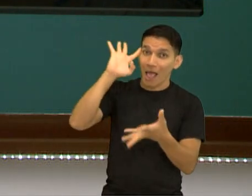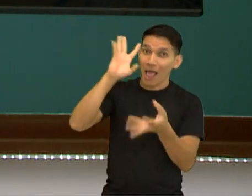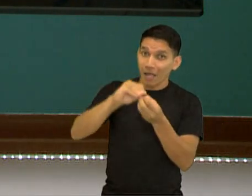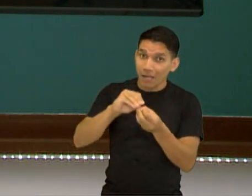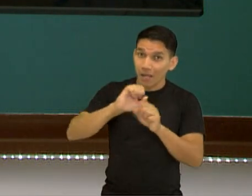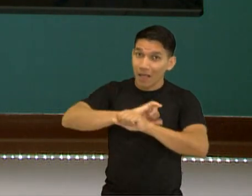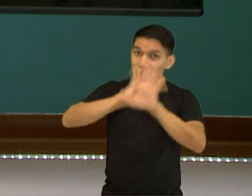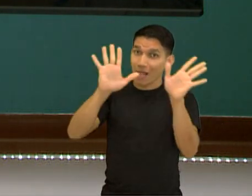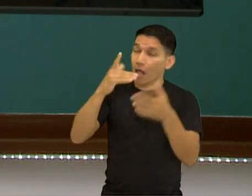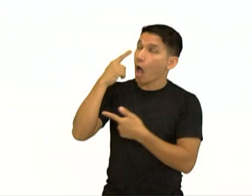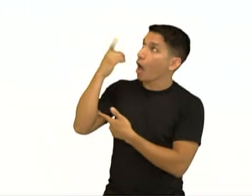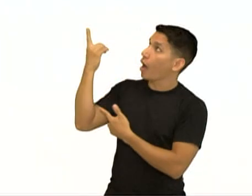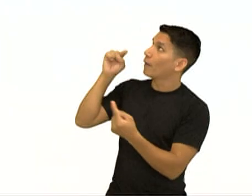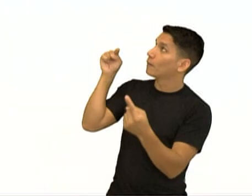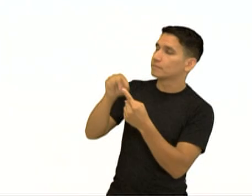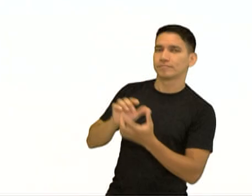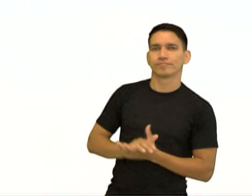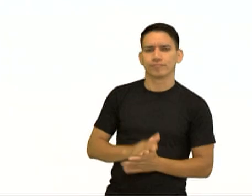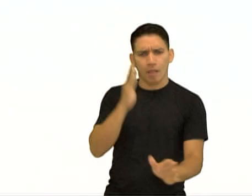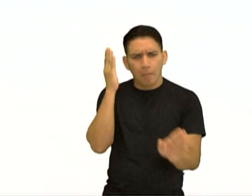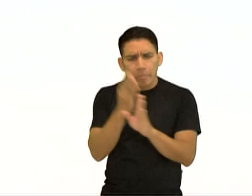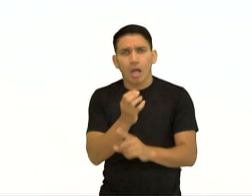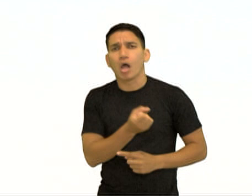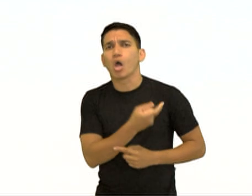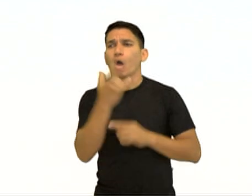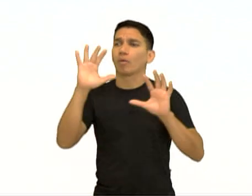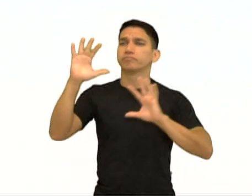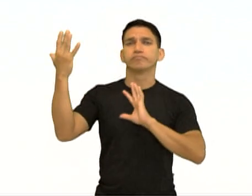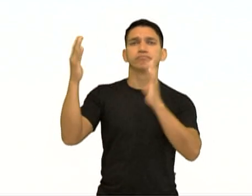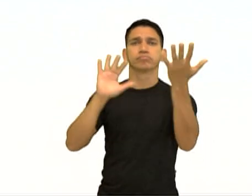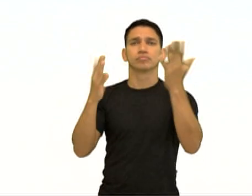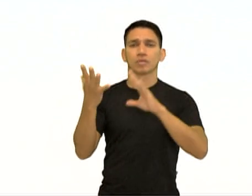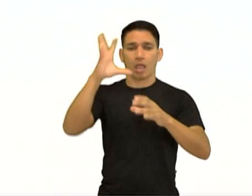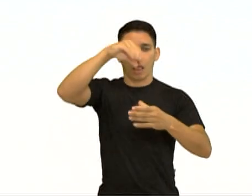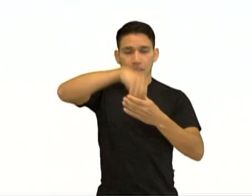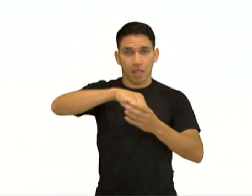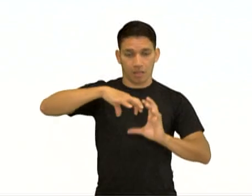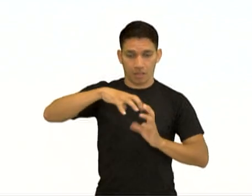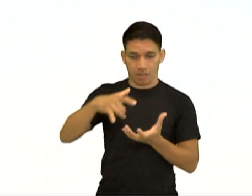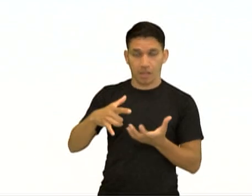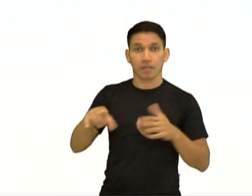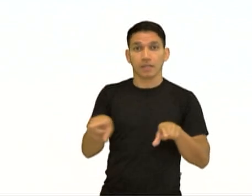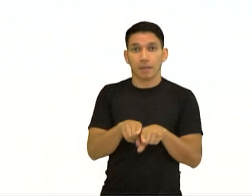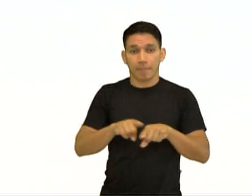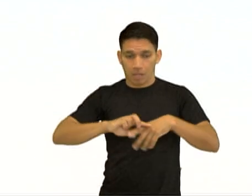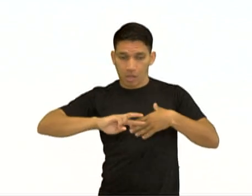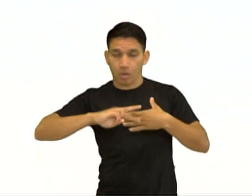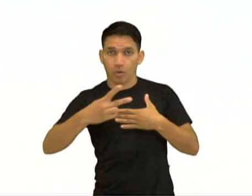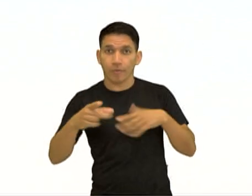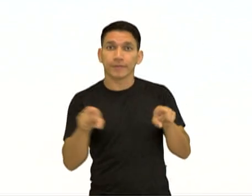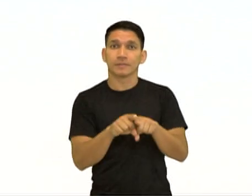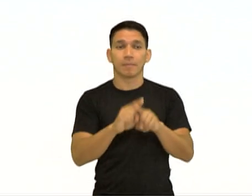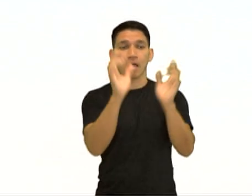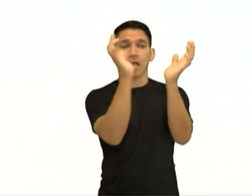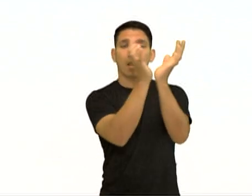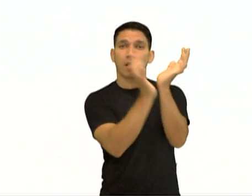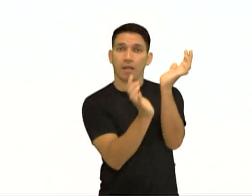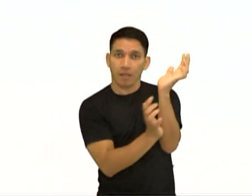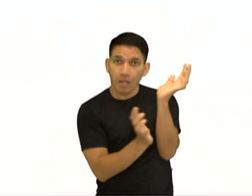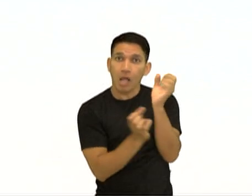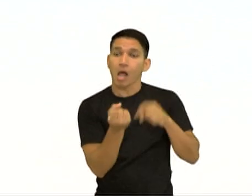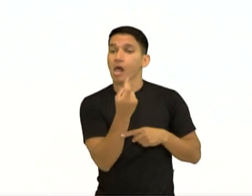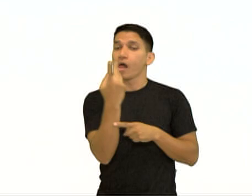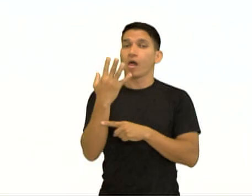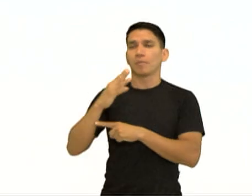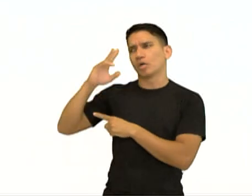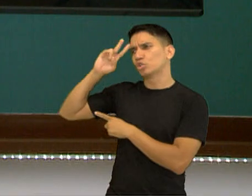objetivos, Identificar fenômenos originados no interior da Terra e suas consequências e a classificação da história geológica